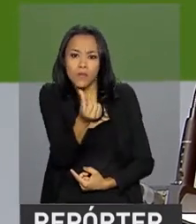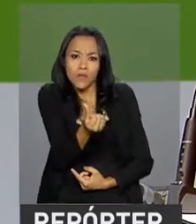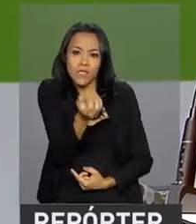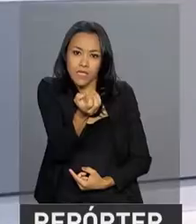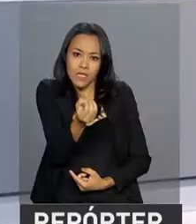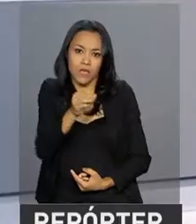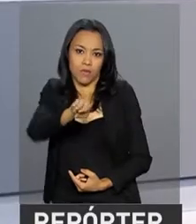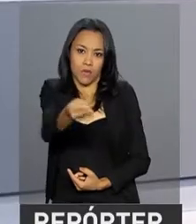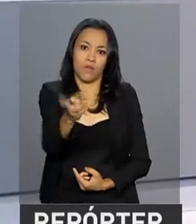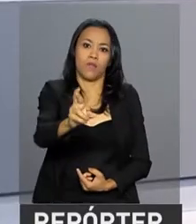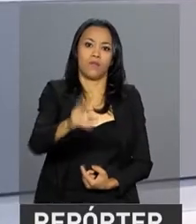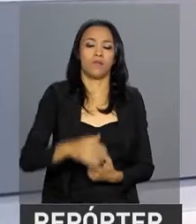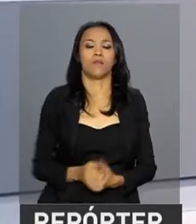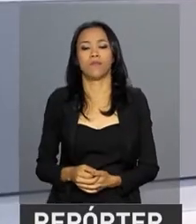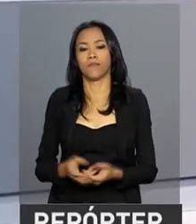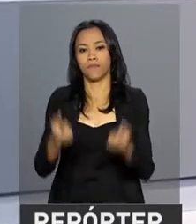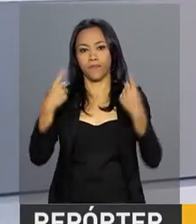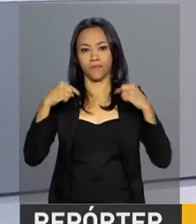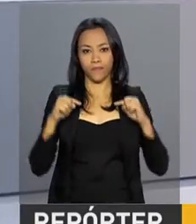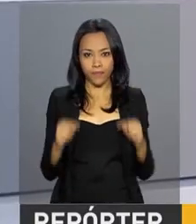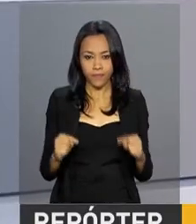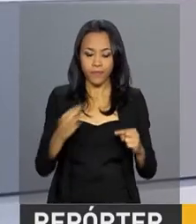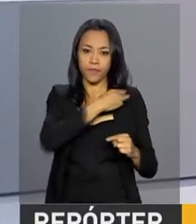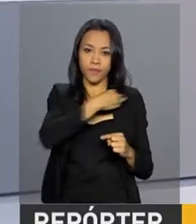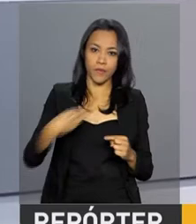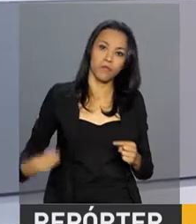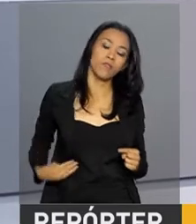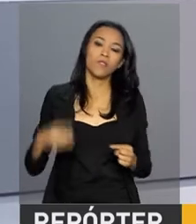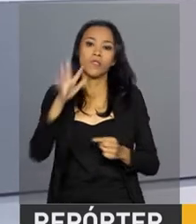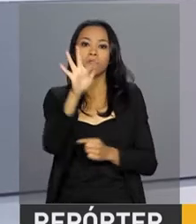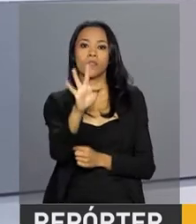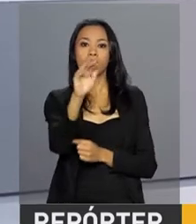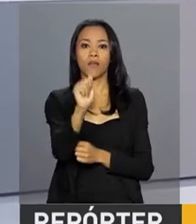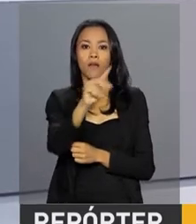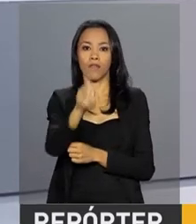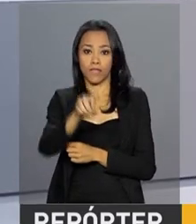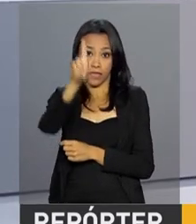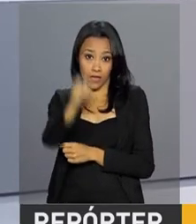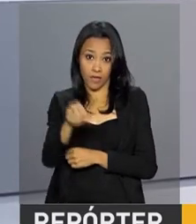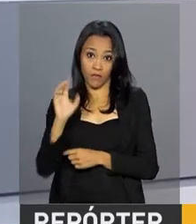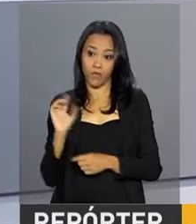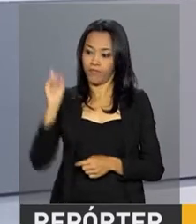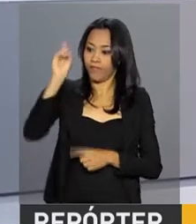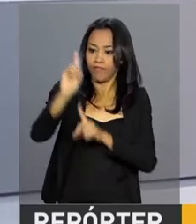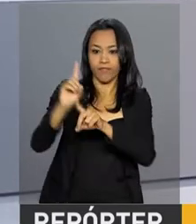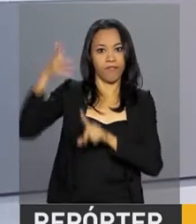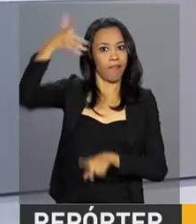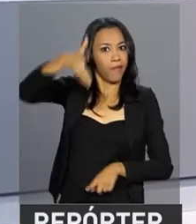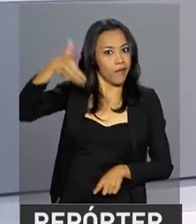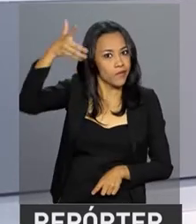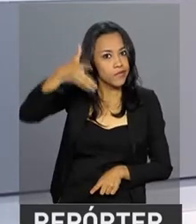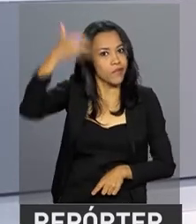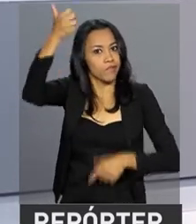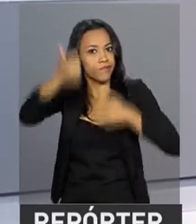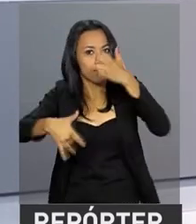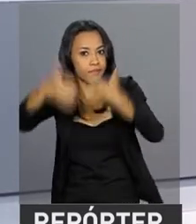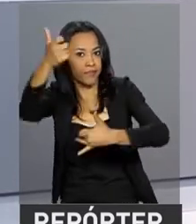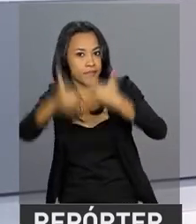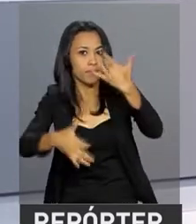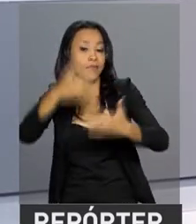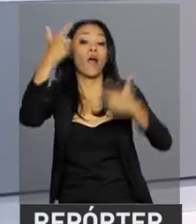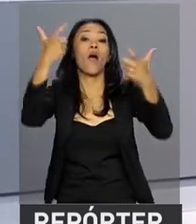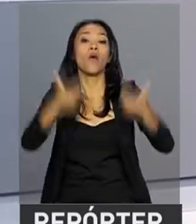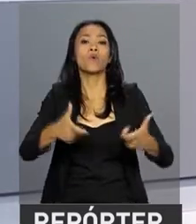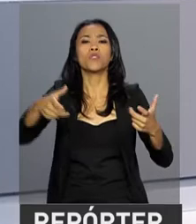reais o ministro da fazenda henrique meirelles foi o palestrante principal em um evento para investidores realizada em